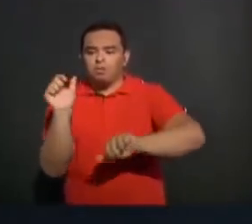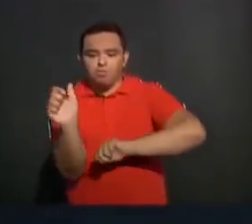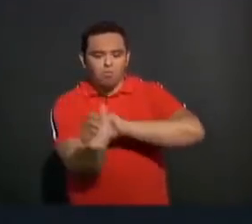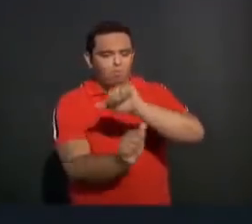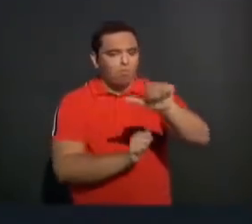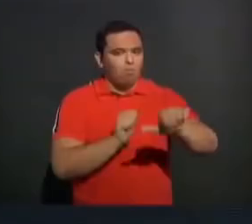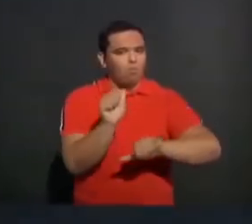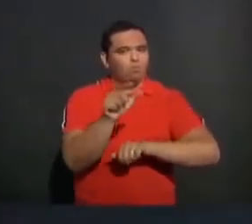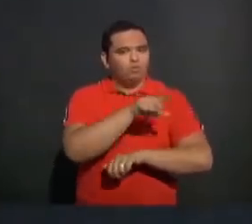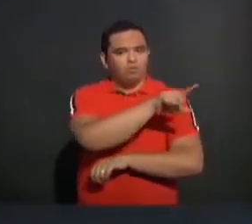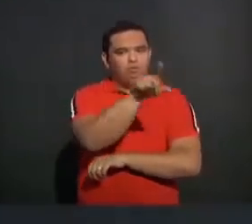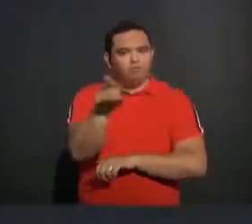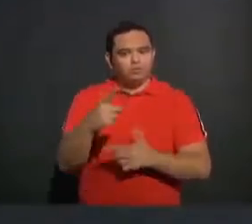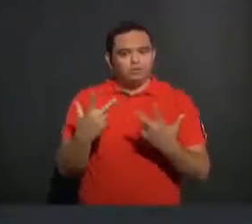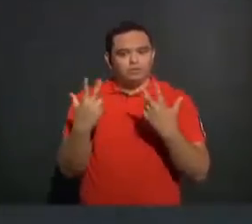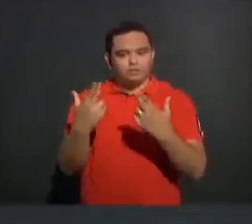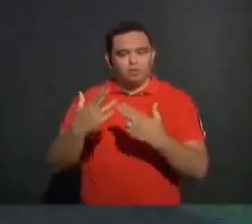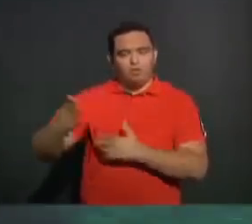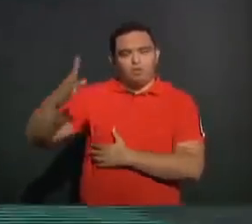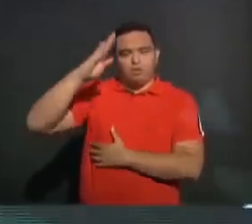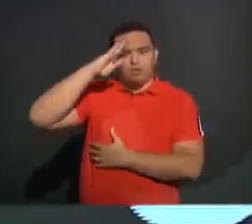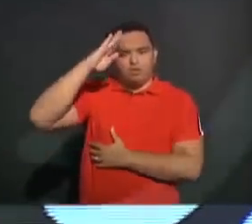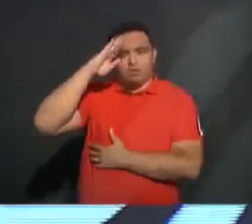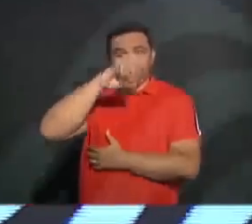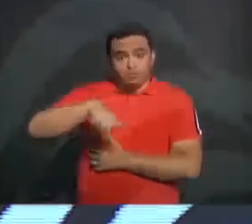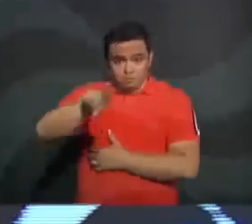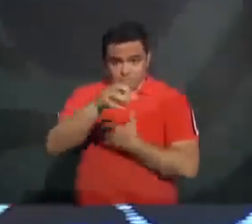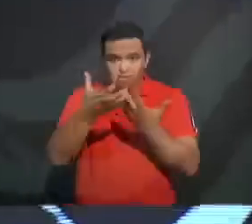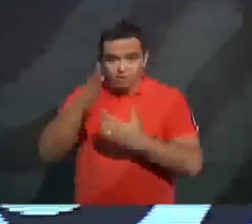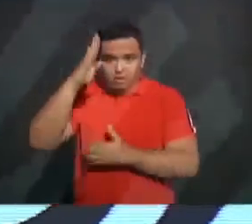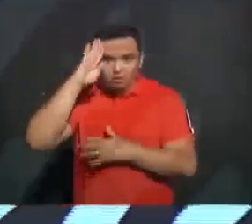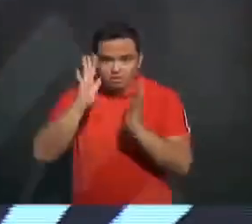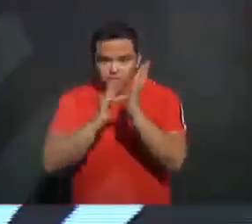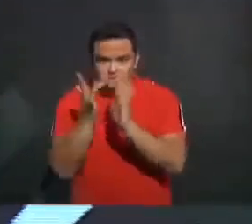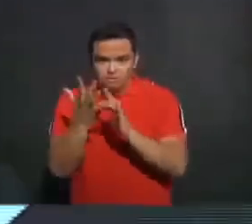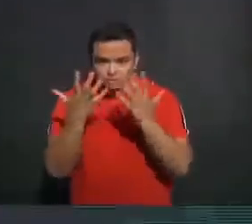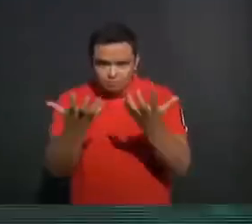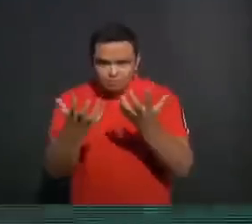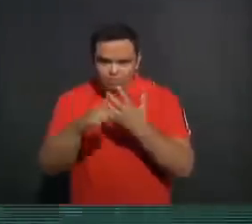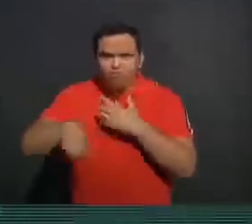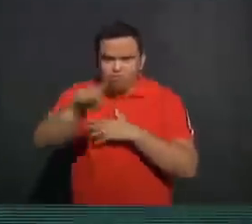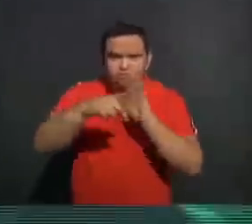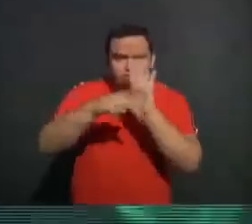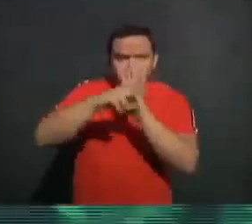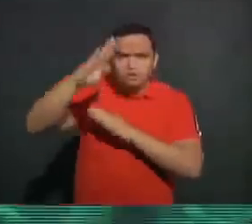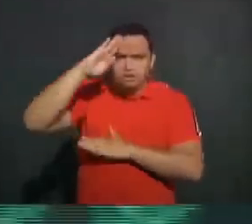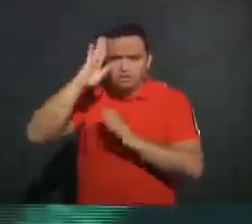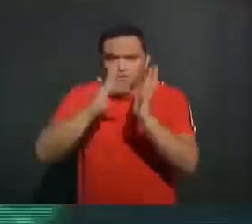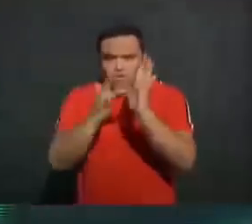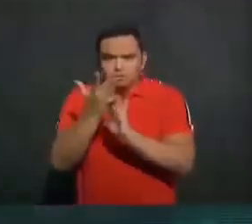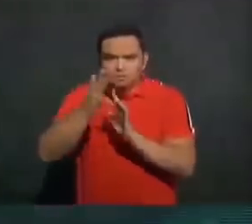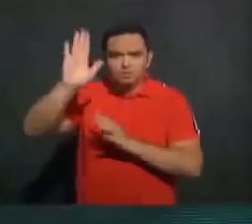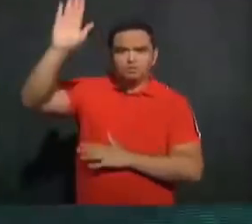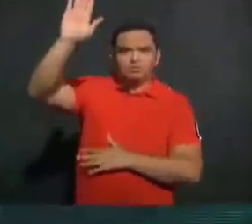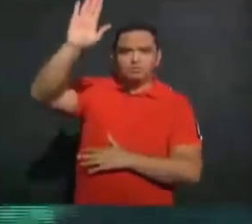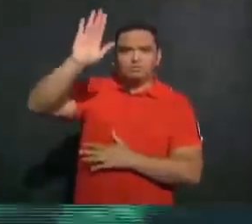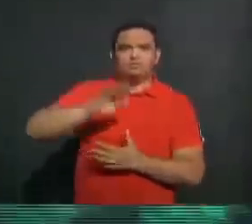você entra para um exército. Quem aqui pertence ao exército de Cristo? Quem aqui pertence ao exército de Cristo, meu Deus do céu?